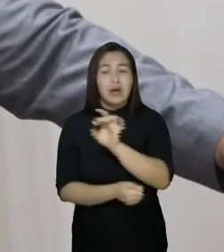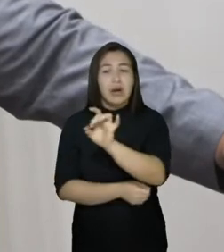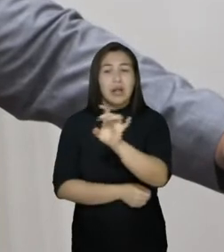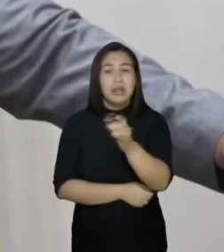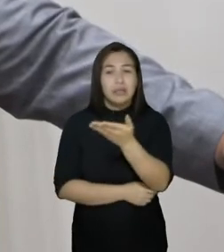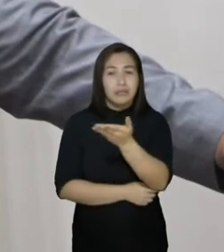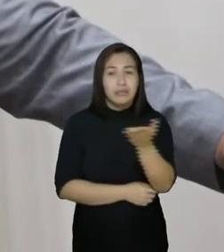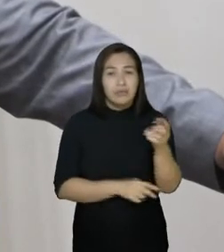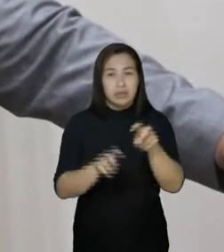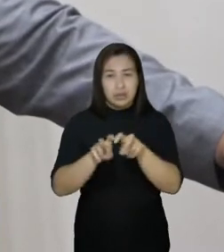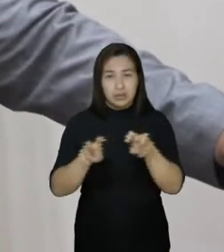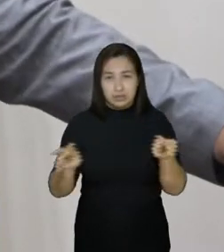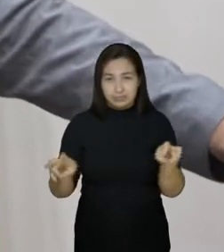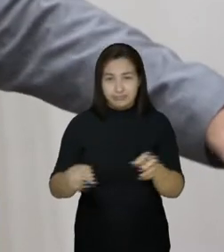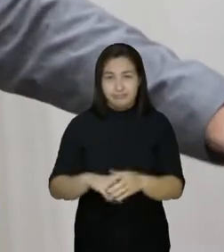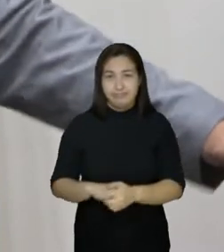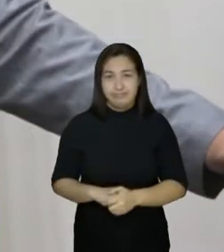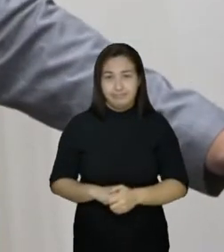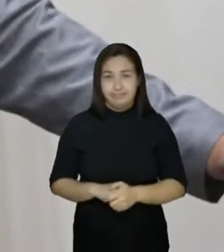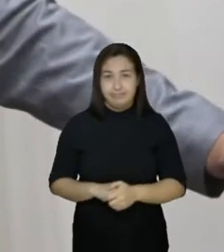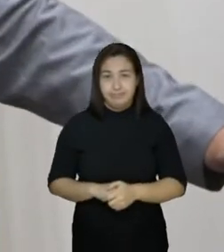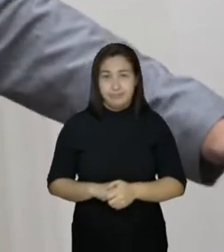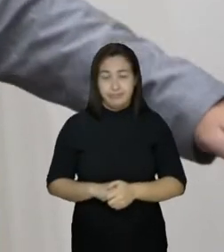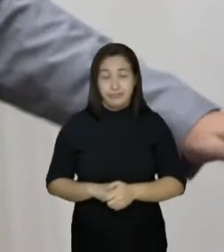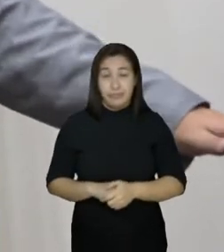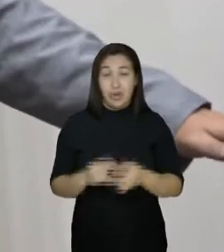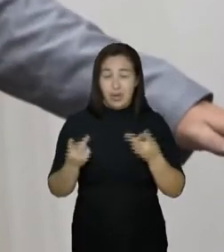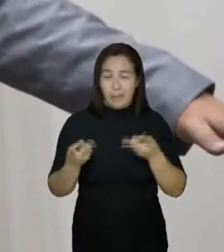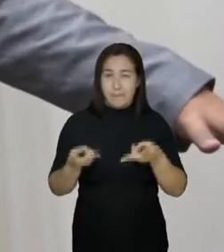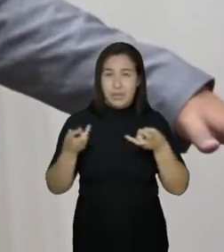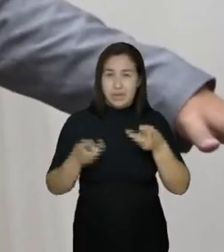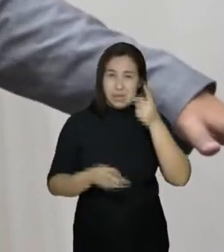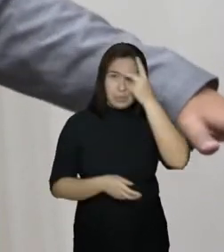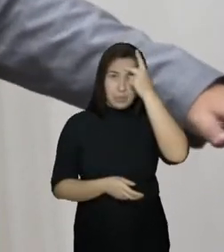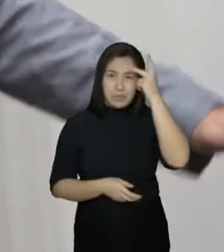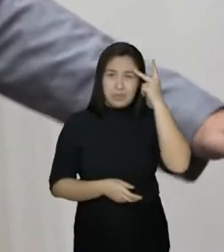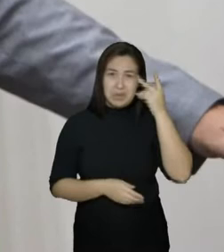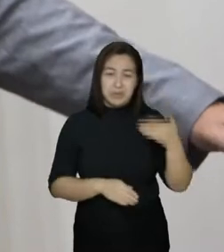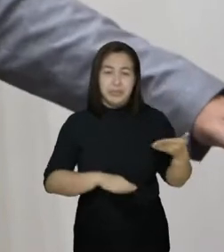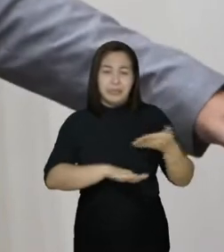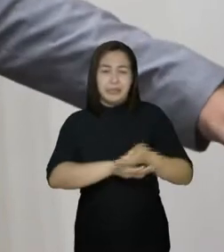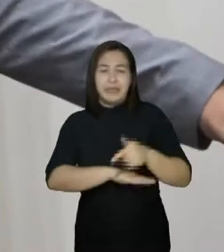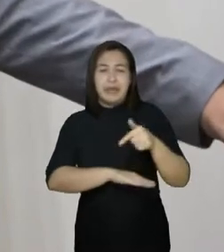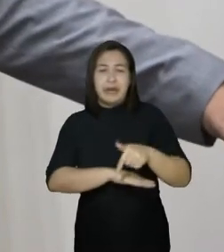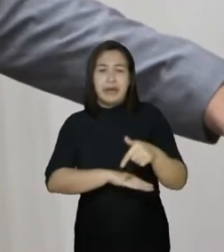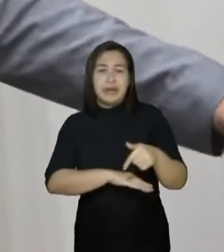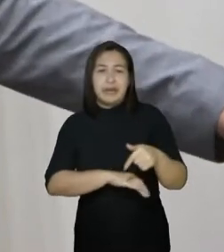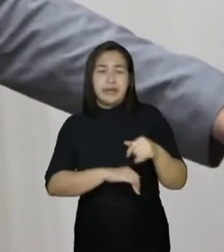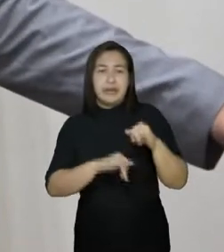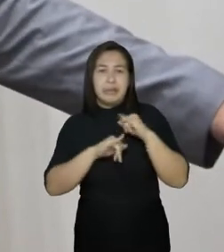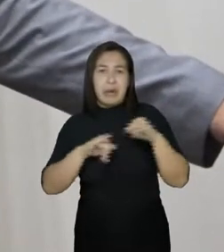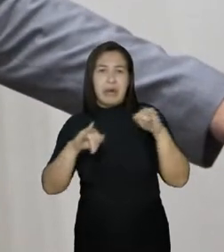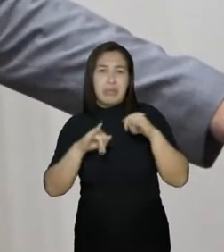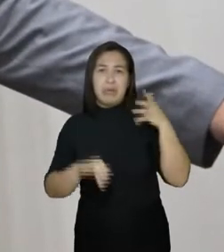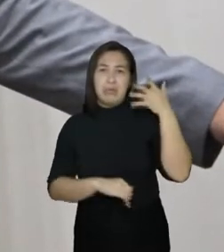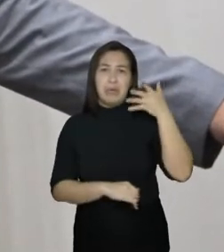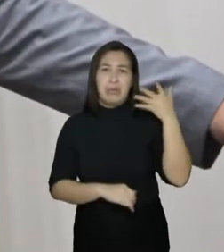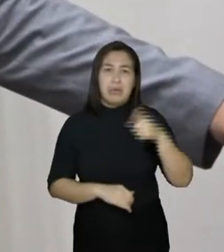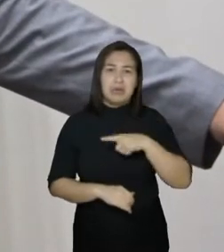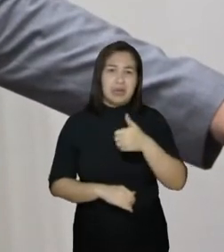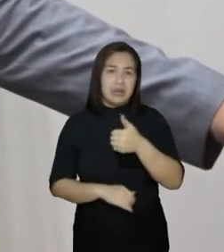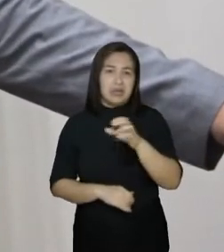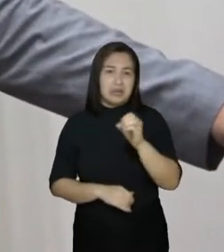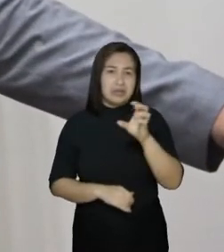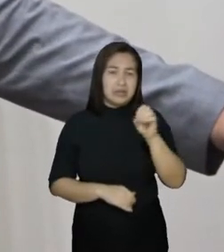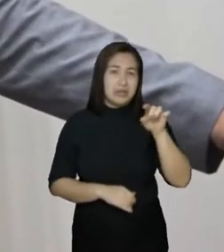estão pagando. Eu gosto de ver quando vem aqui dentro, aqui, gente arrotar aqui no microfone, aqui, que nós estamos com 100 mil pessoas aguardando na fila